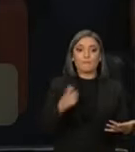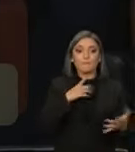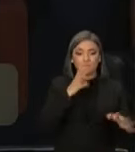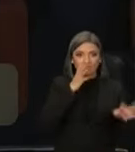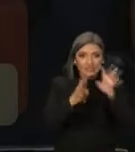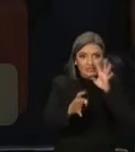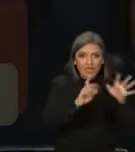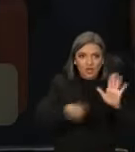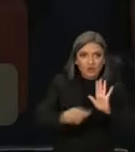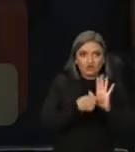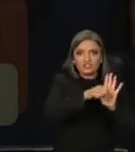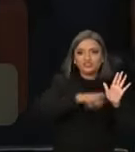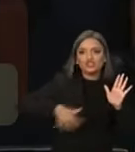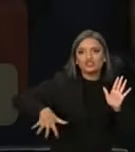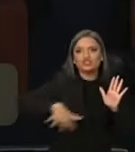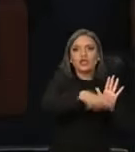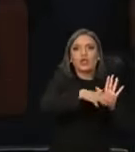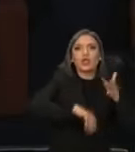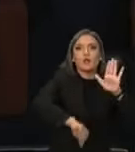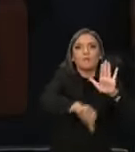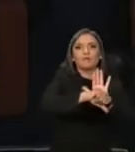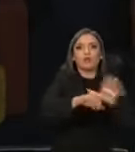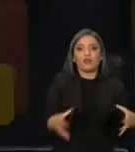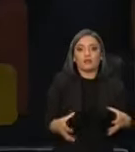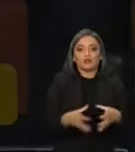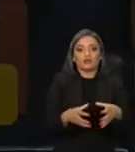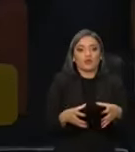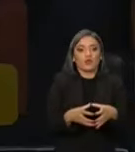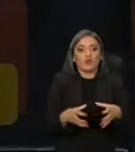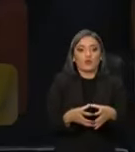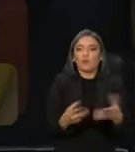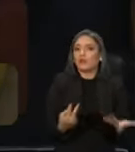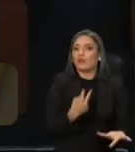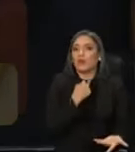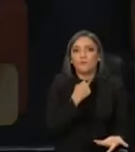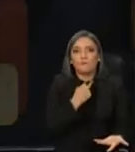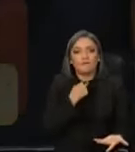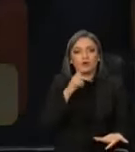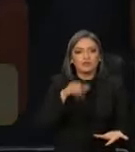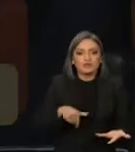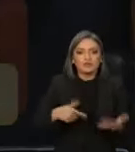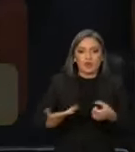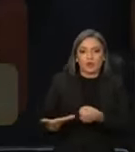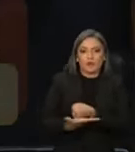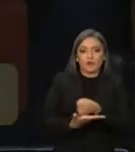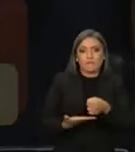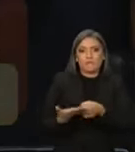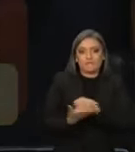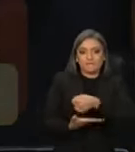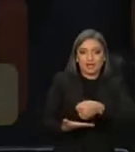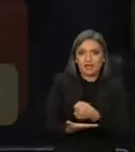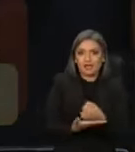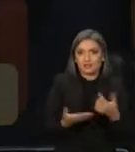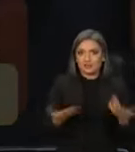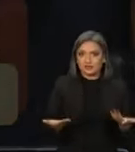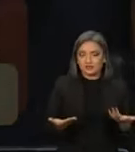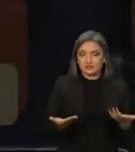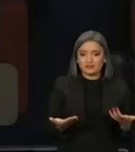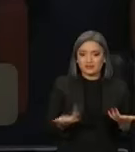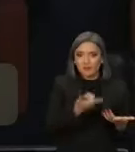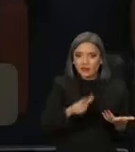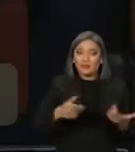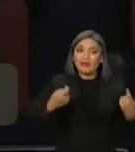genérica para crimes de autoria coletiva não pode servir de escudo retórico para a não descrição mínima da participação de